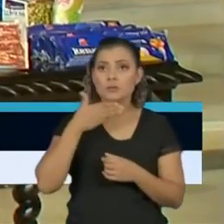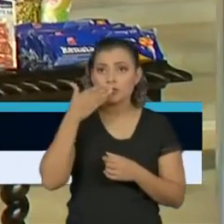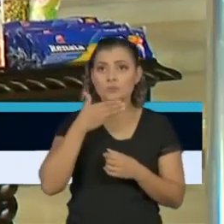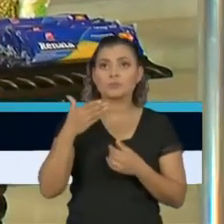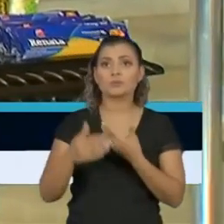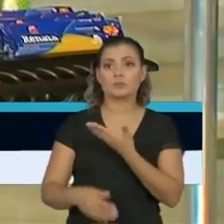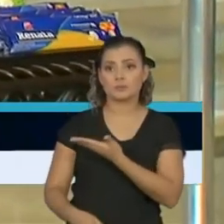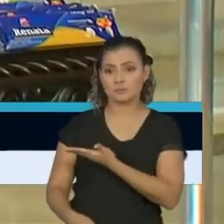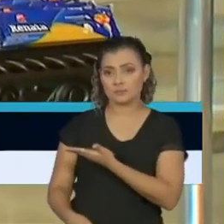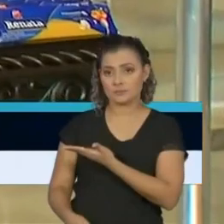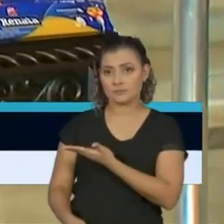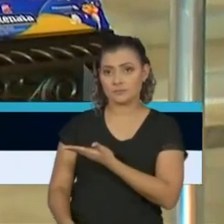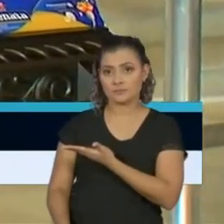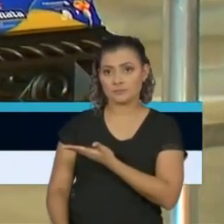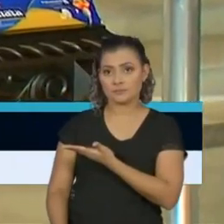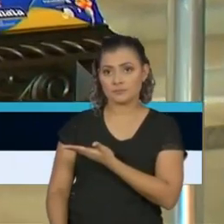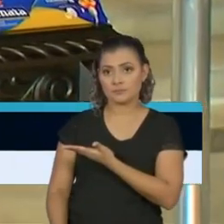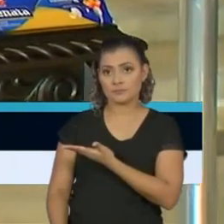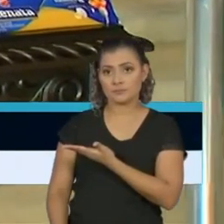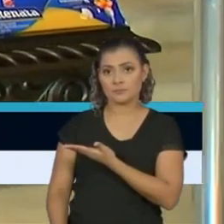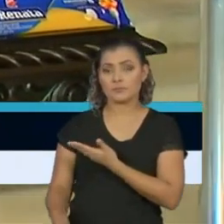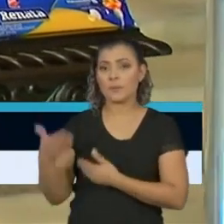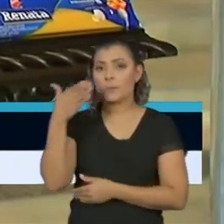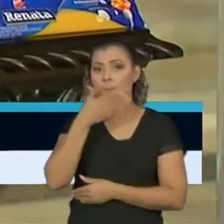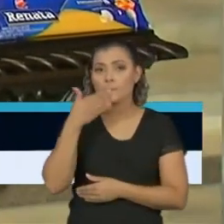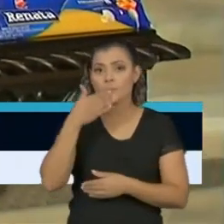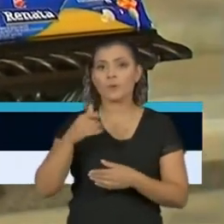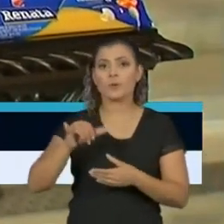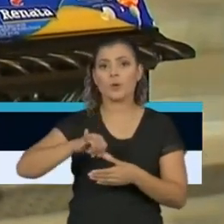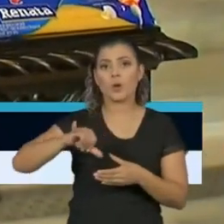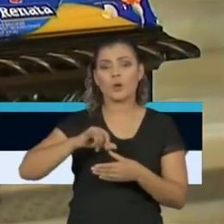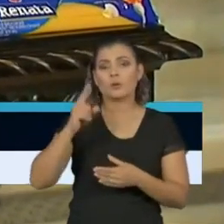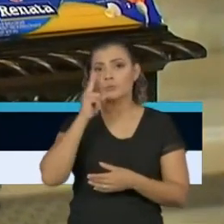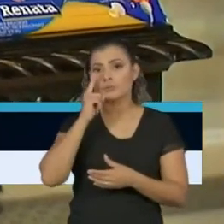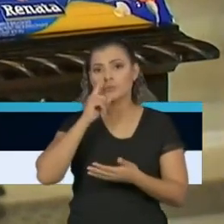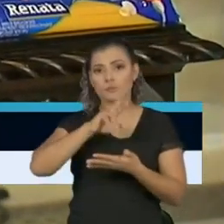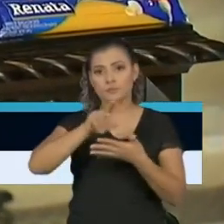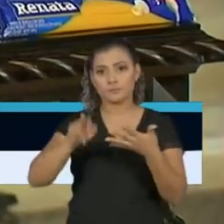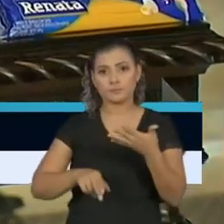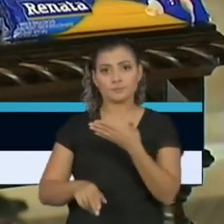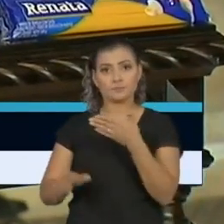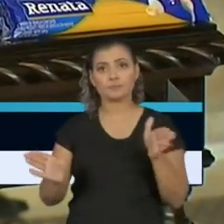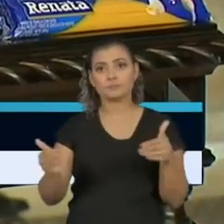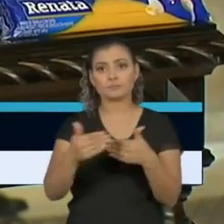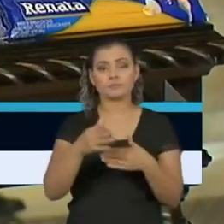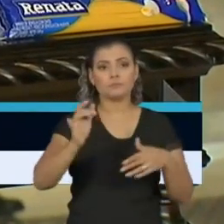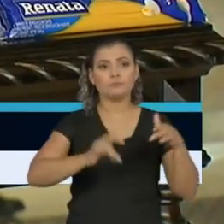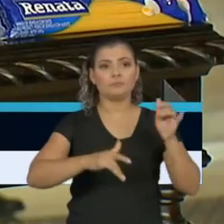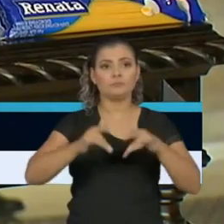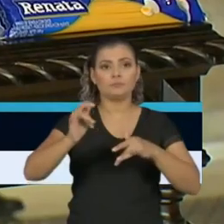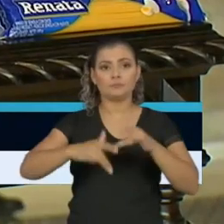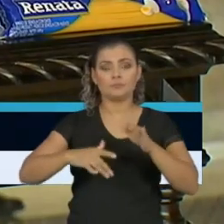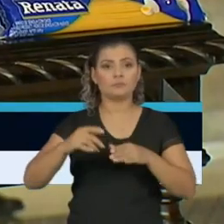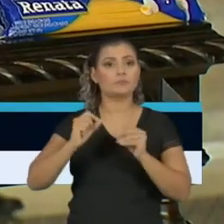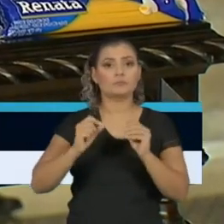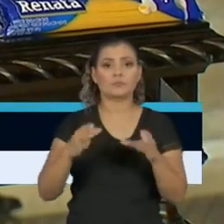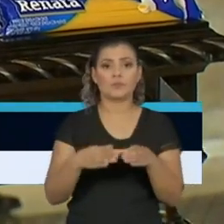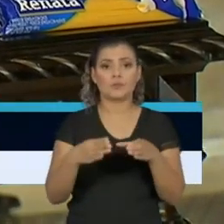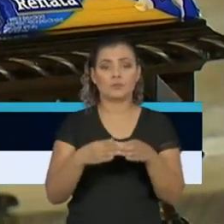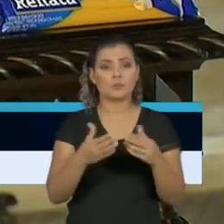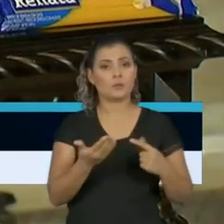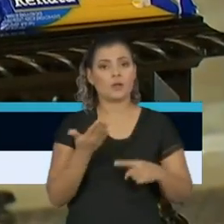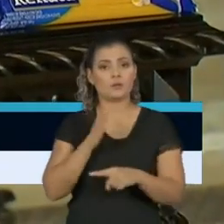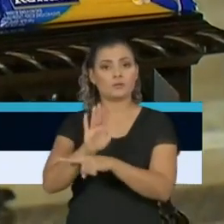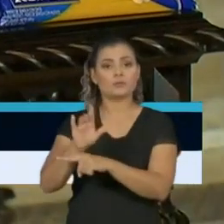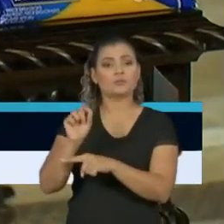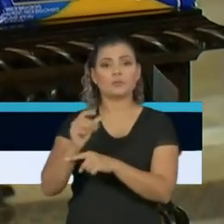fubá, molho de tomate, mistura para bolo, óleo e biscoitos. A cesta foi composta com a ajuda de um grupo de